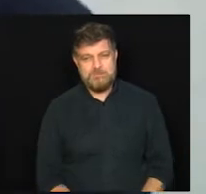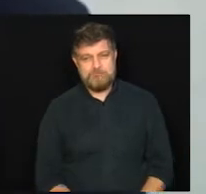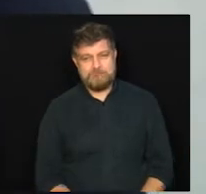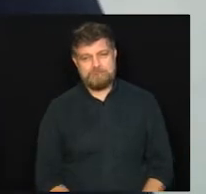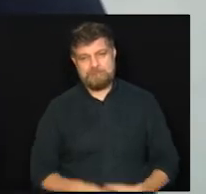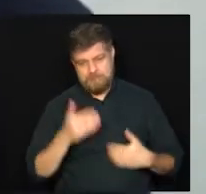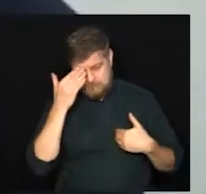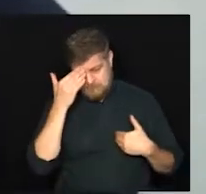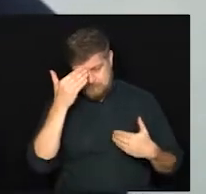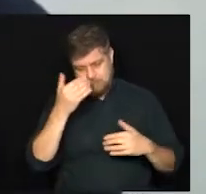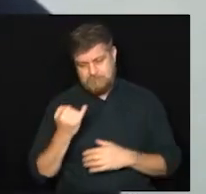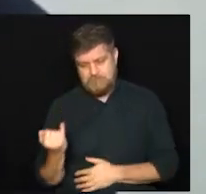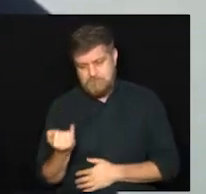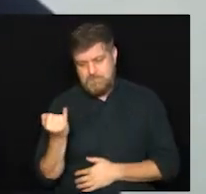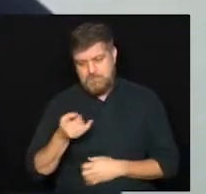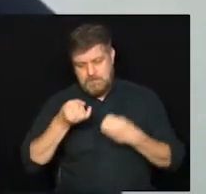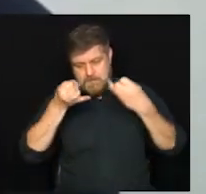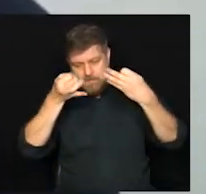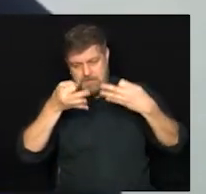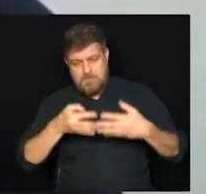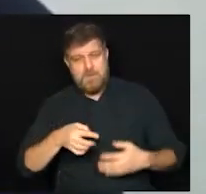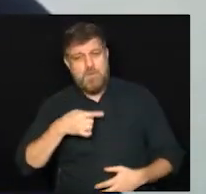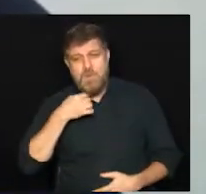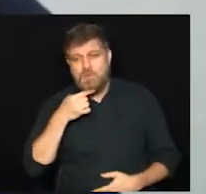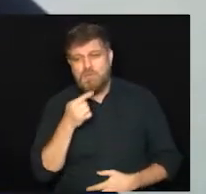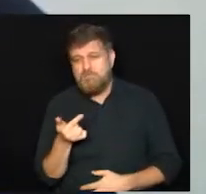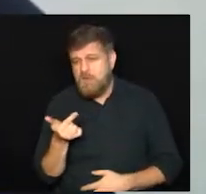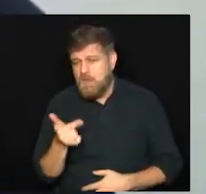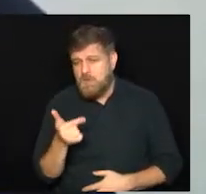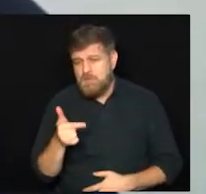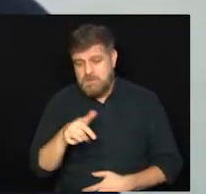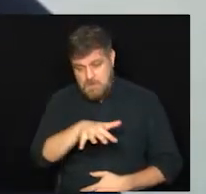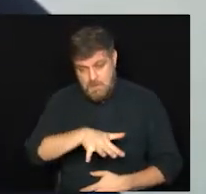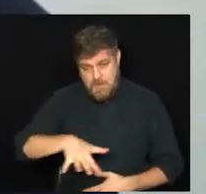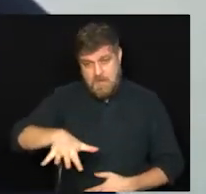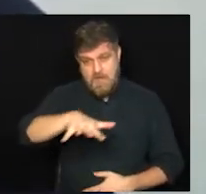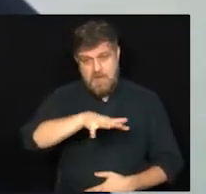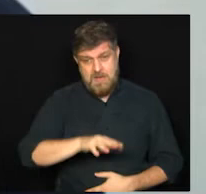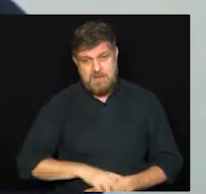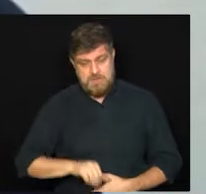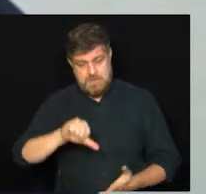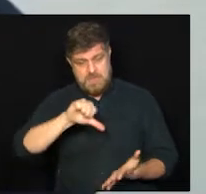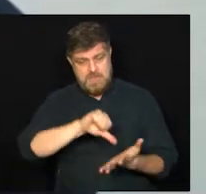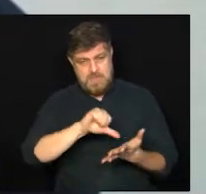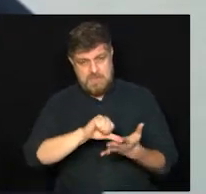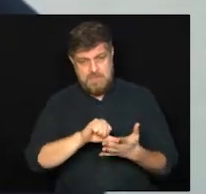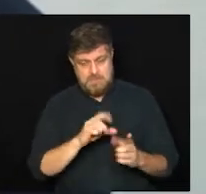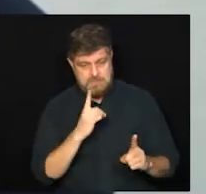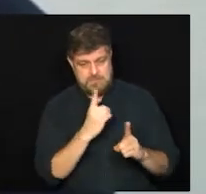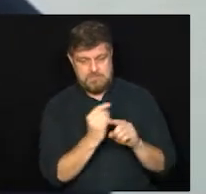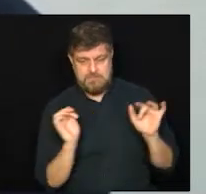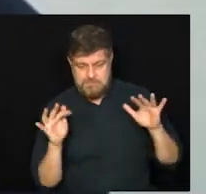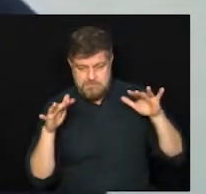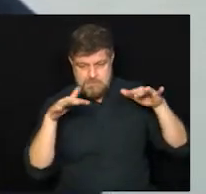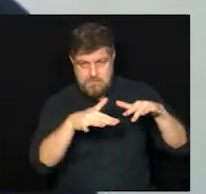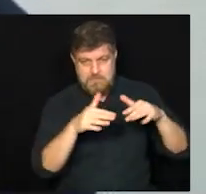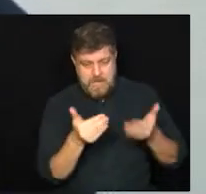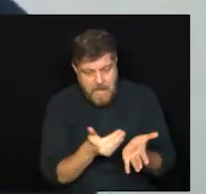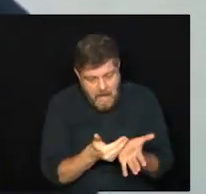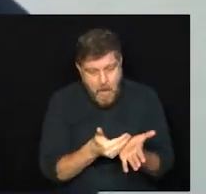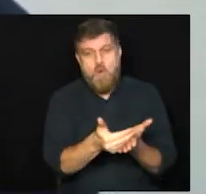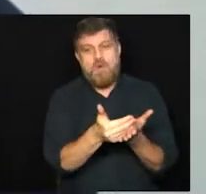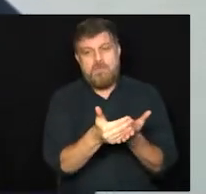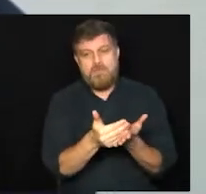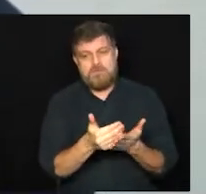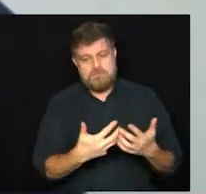É importante falar que, sem dúvida, o mercado de eventos sociais vai ser quem vai puxar a retomada. Isso não há